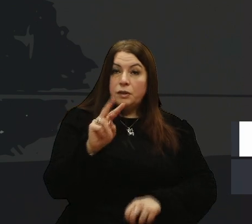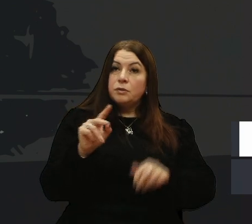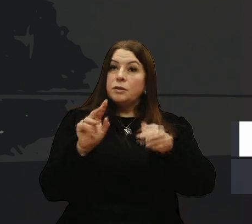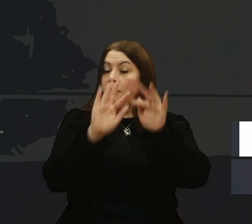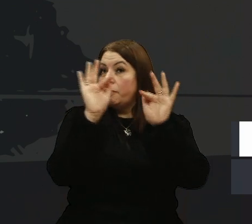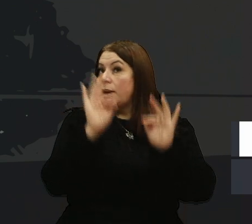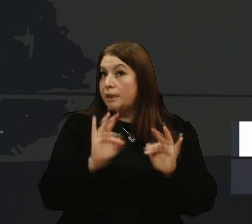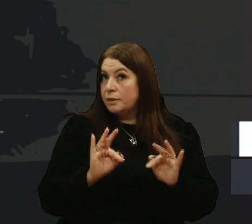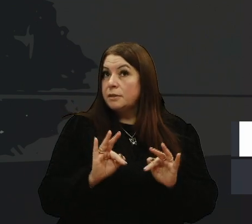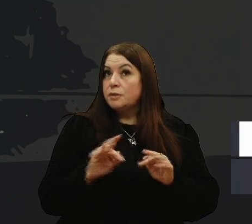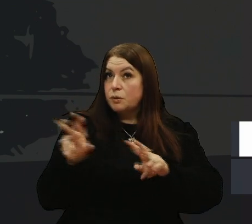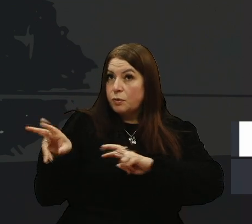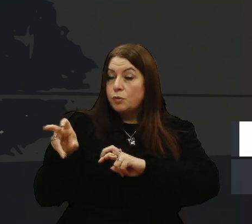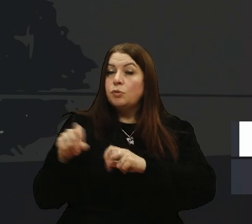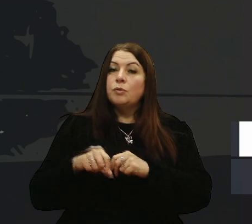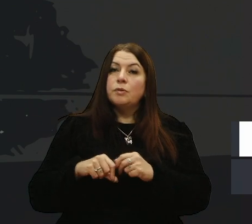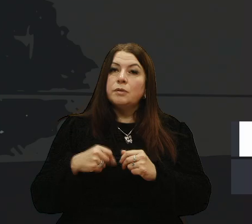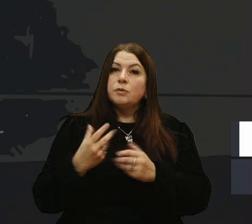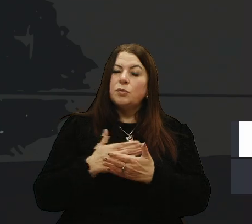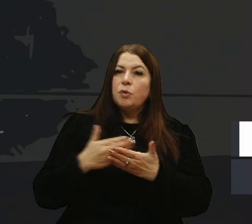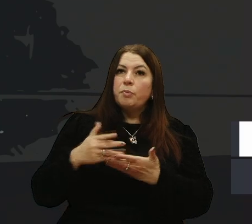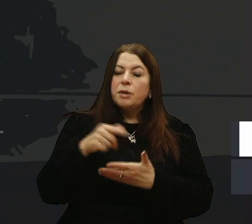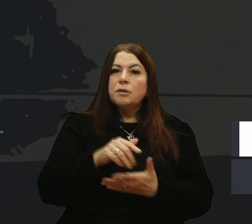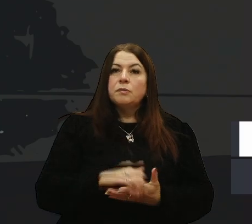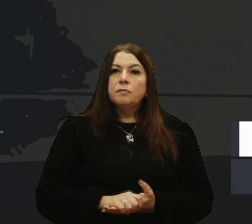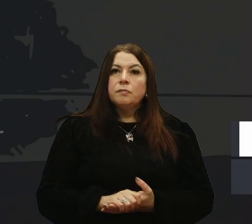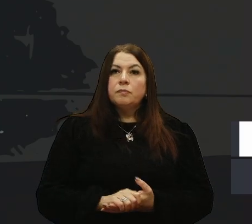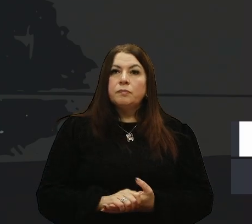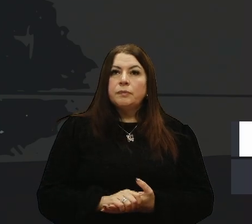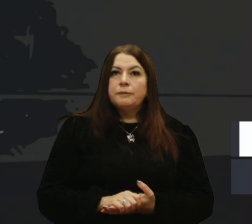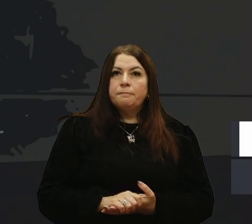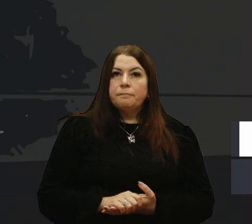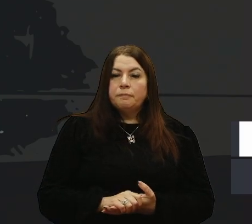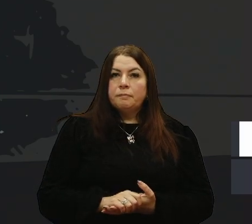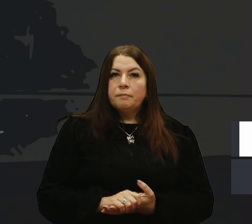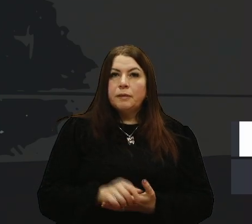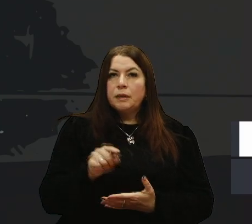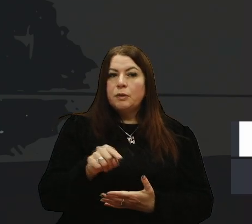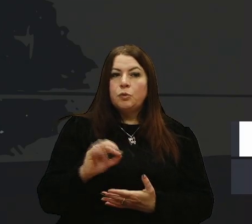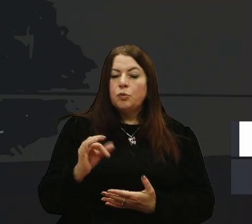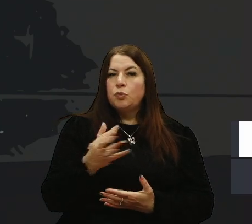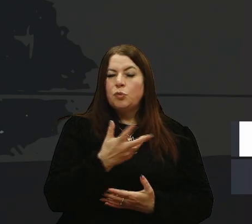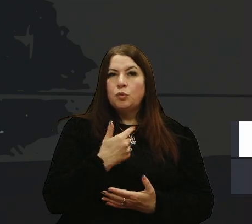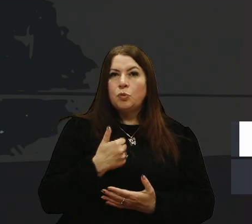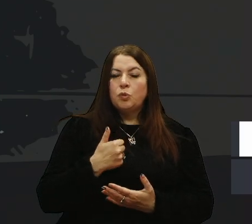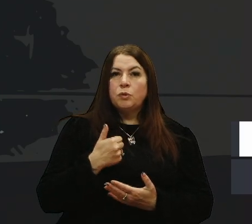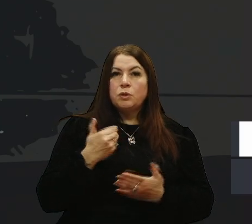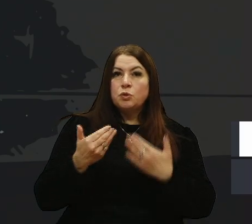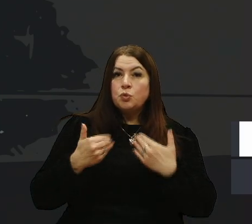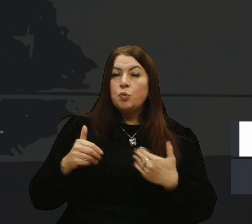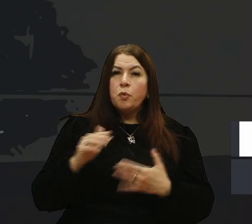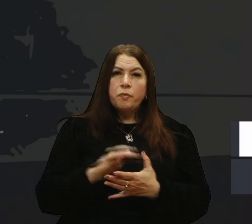felizes, né? Ficam muitos no início lá, né? Com todas aquelas